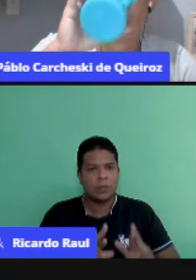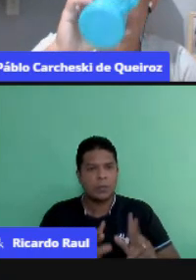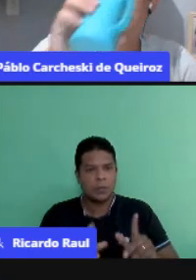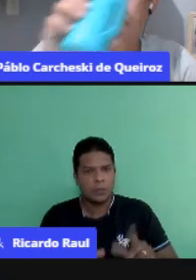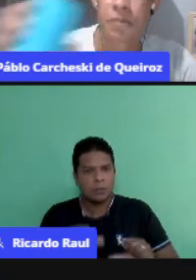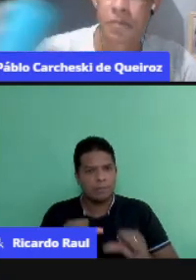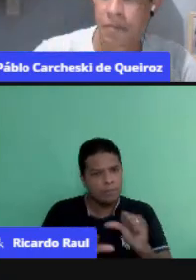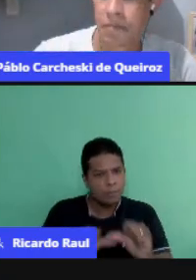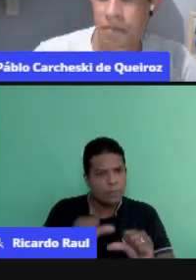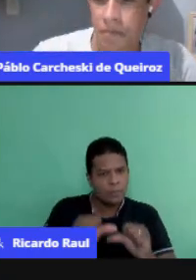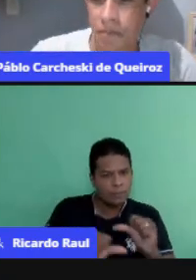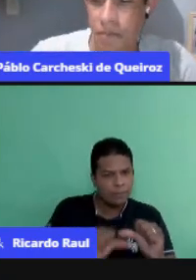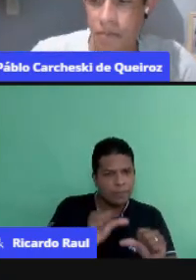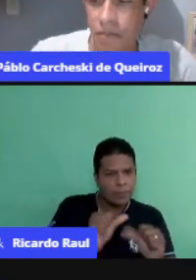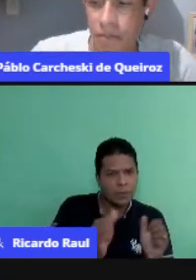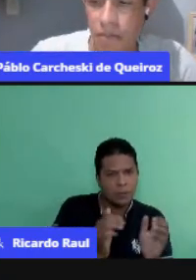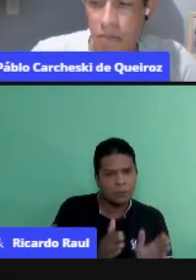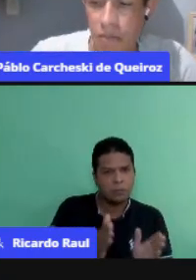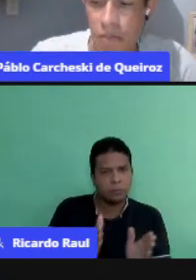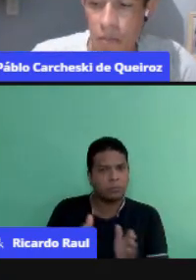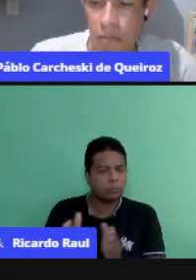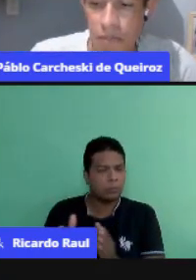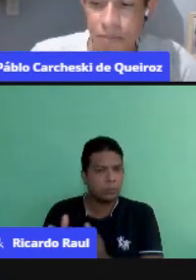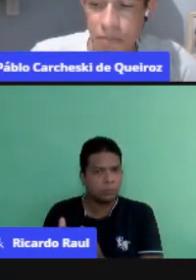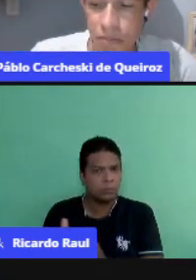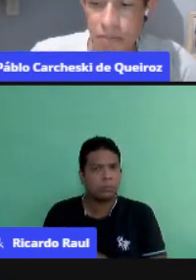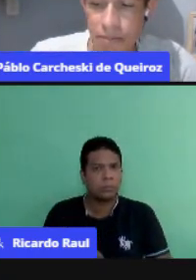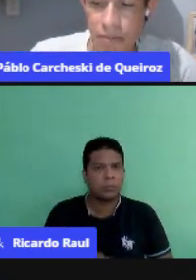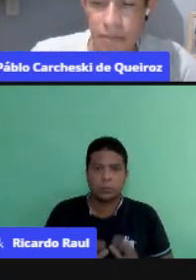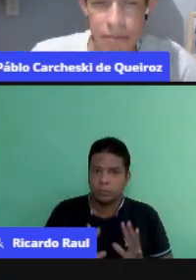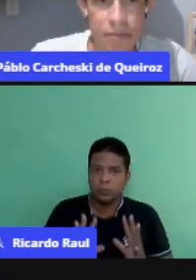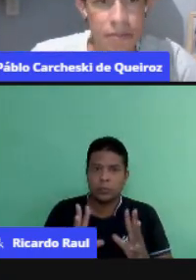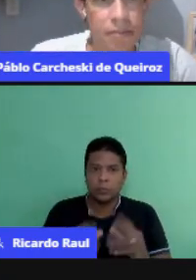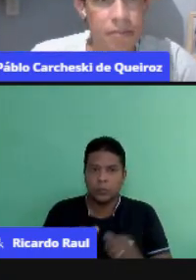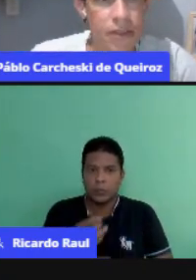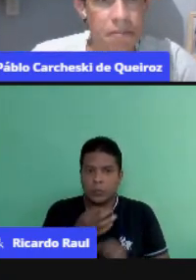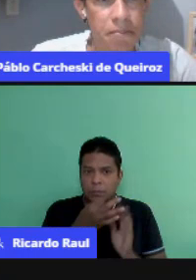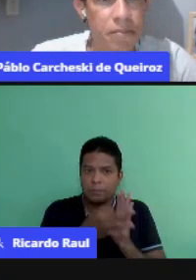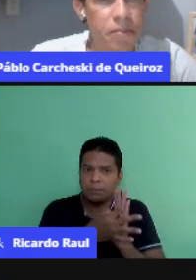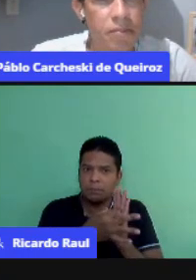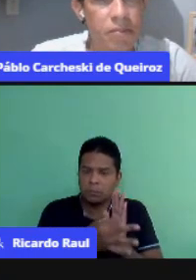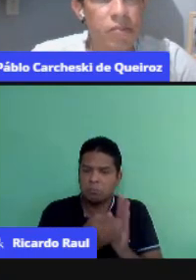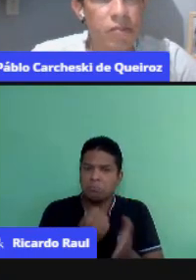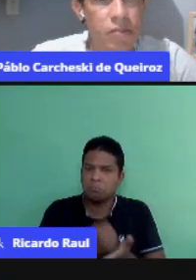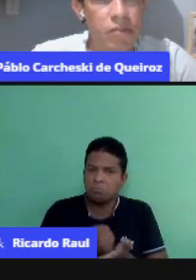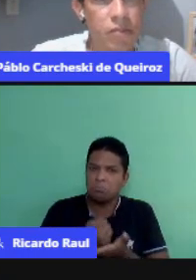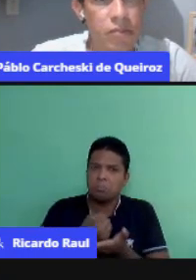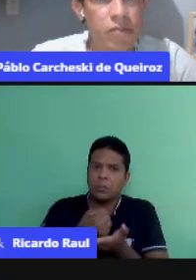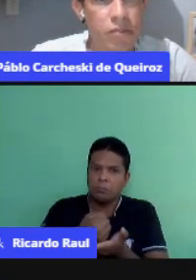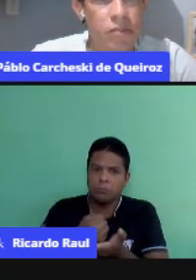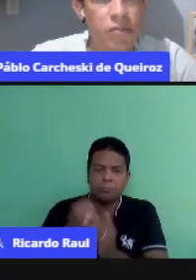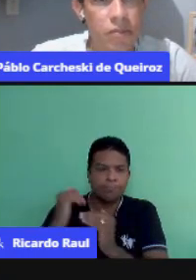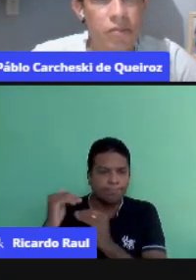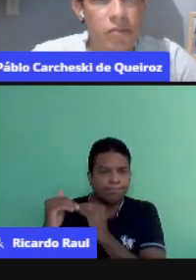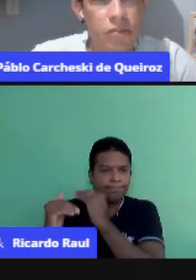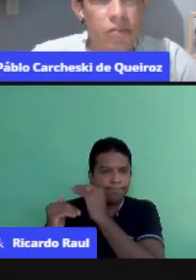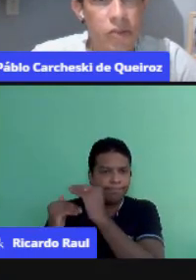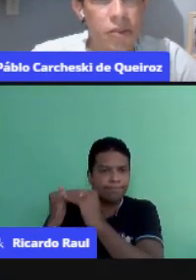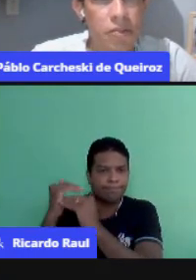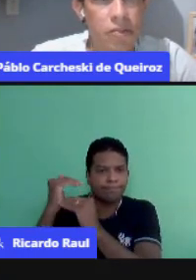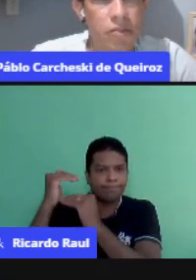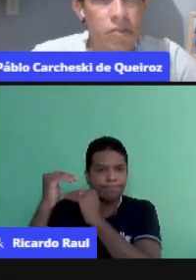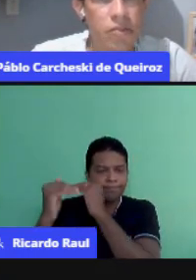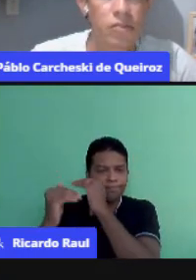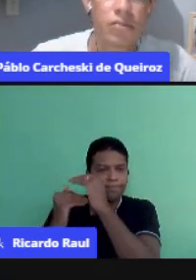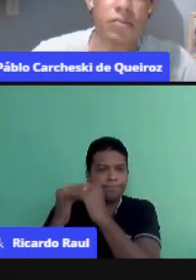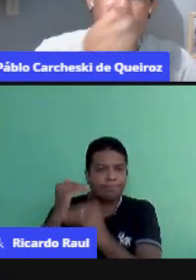poderia mudar essa ordem de fazer esse conteúdo. Então, todas essas sugestões nos ajudam a construir esse conhecimento, não